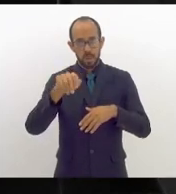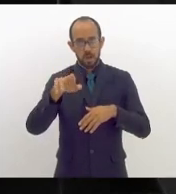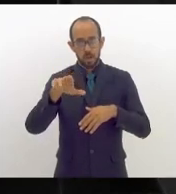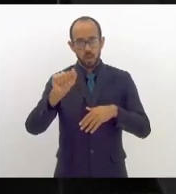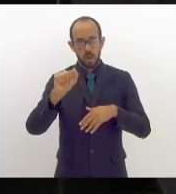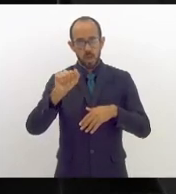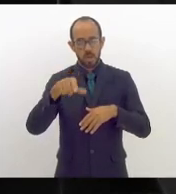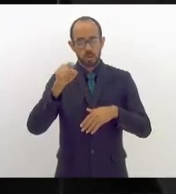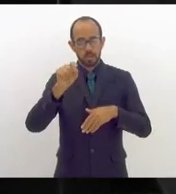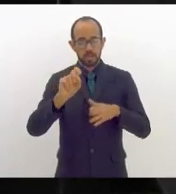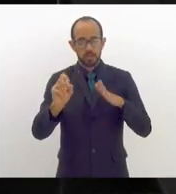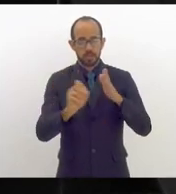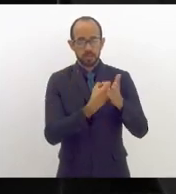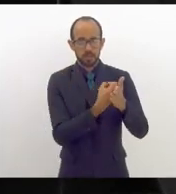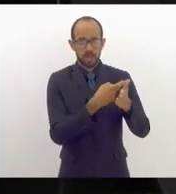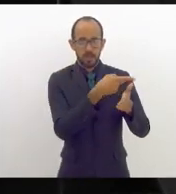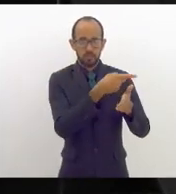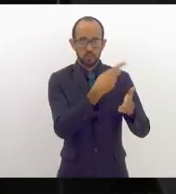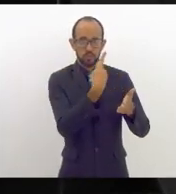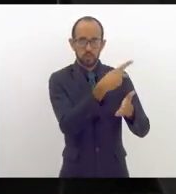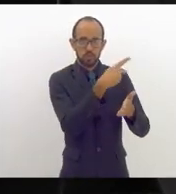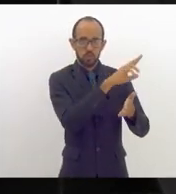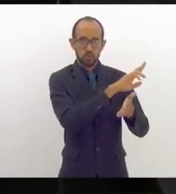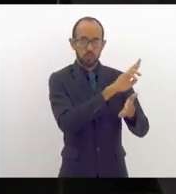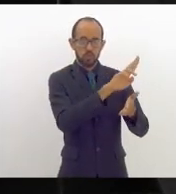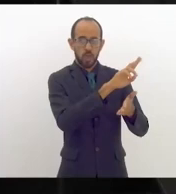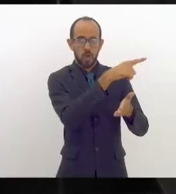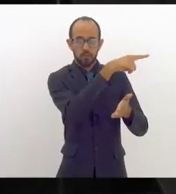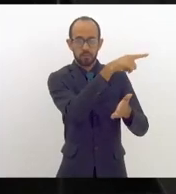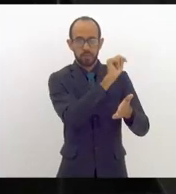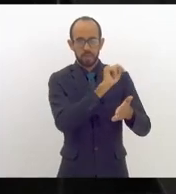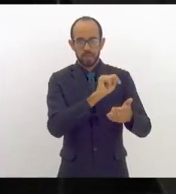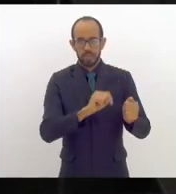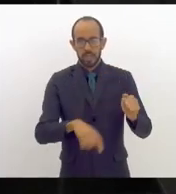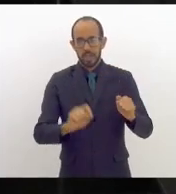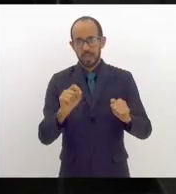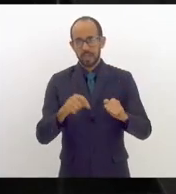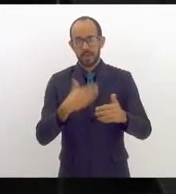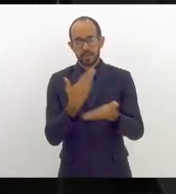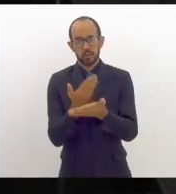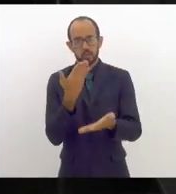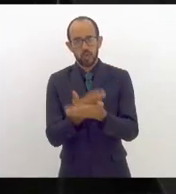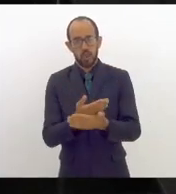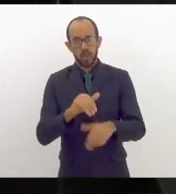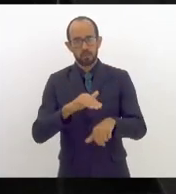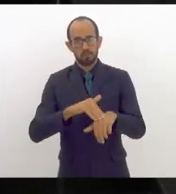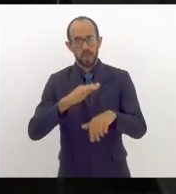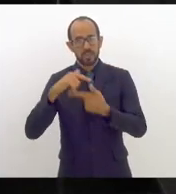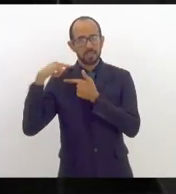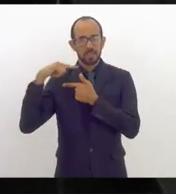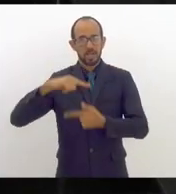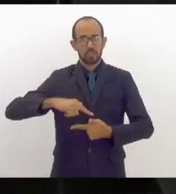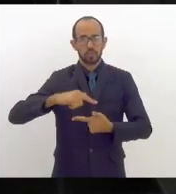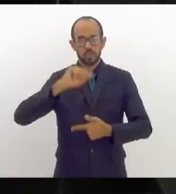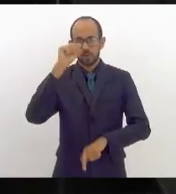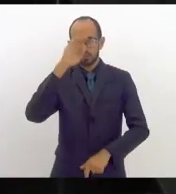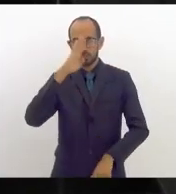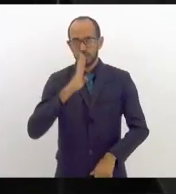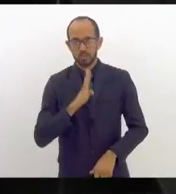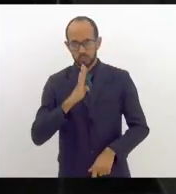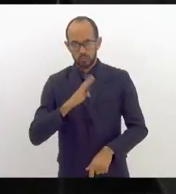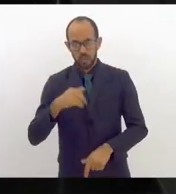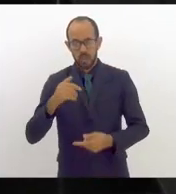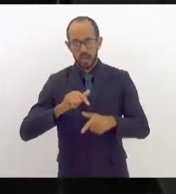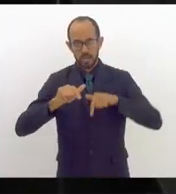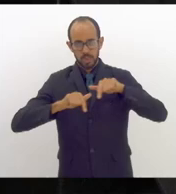desta que é escola pública mais tradicional do Brasil Ana Paula trabalha na escola desde os